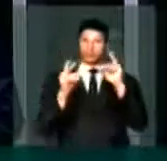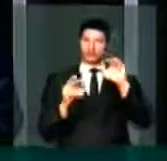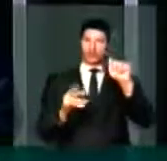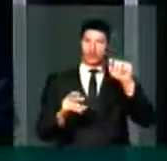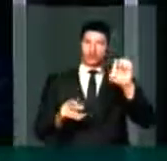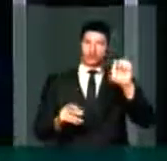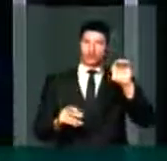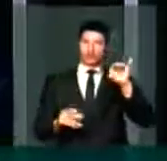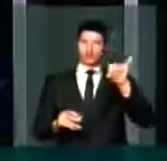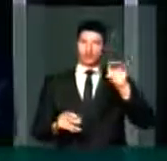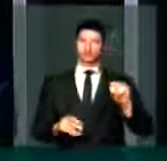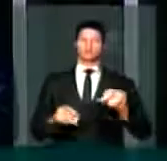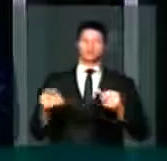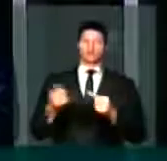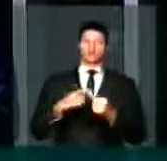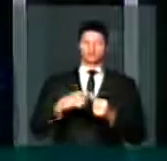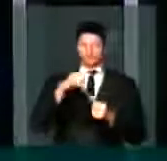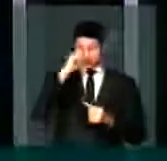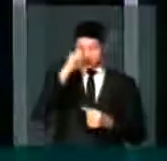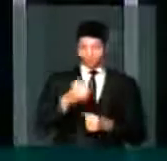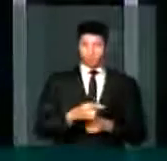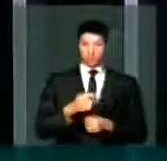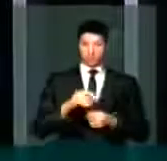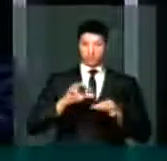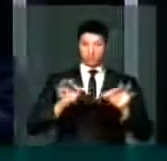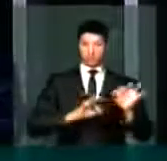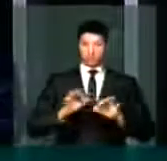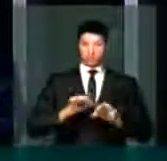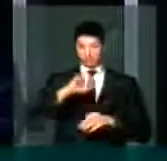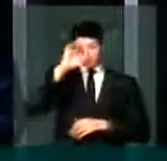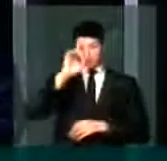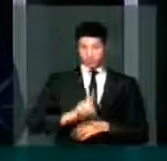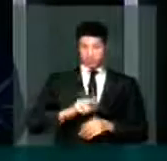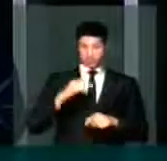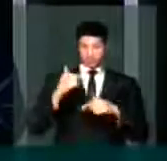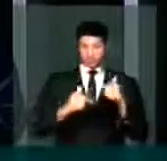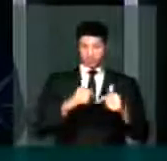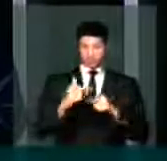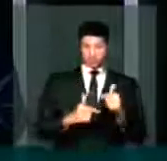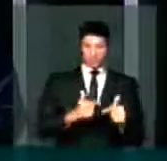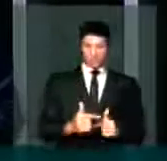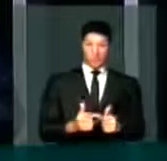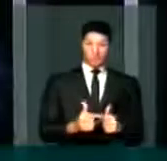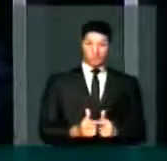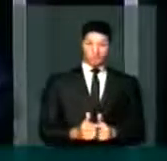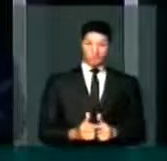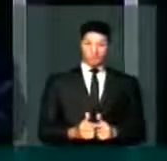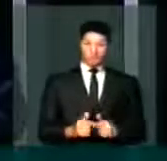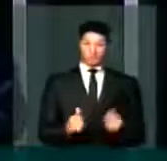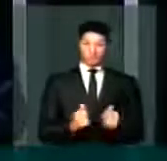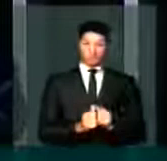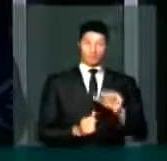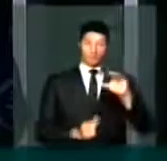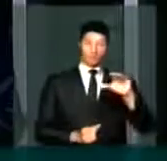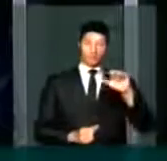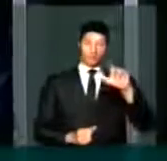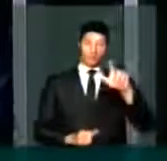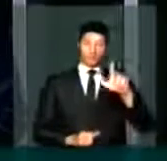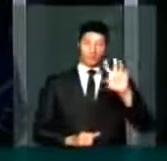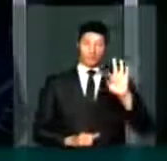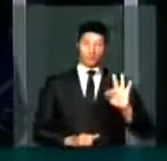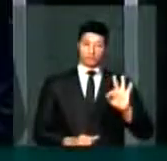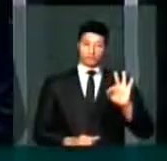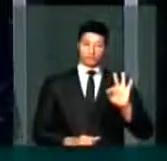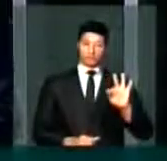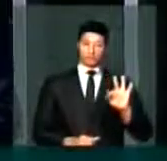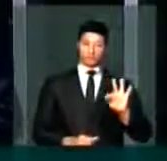oposição, as primeiras medidas seriam de mexer com os direitos trabalhistas e mexer com a CLT. Pois